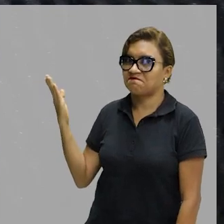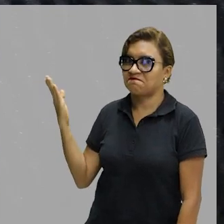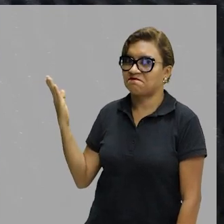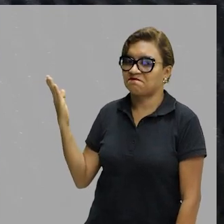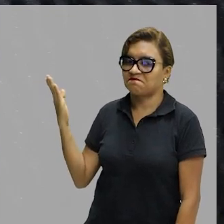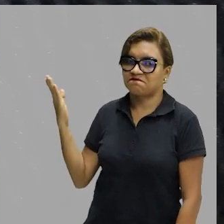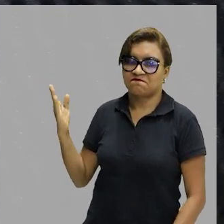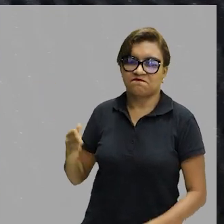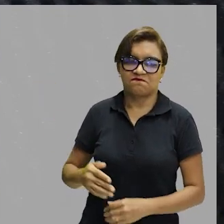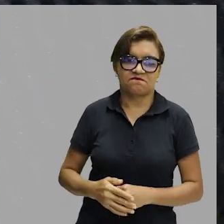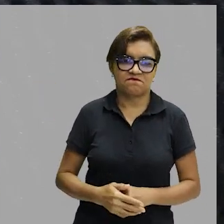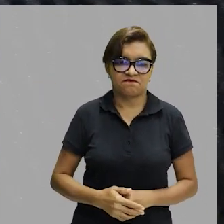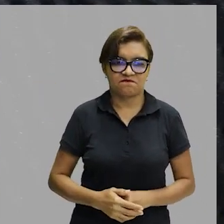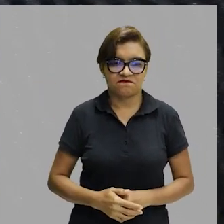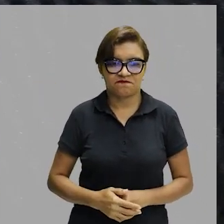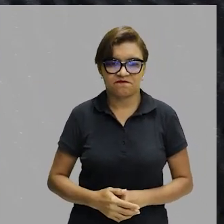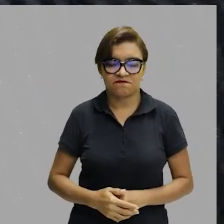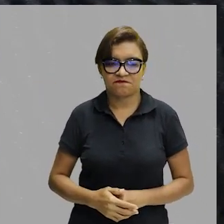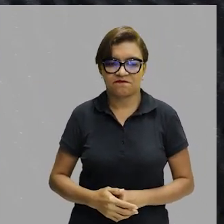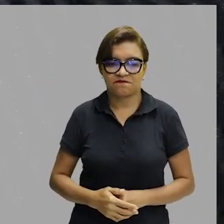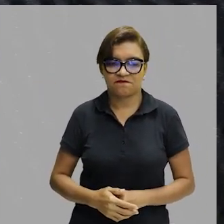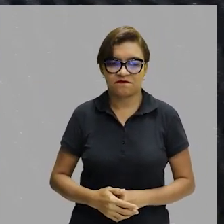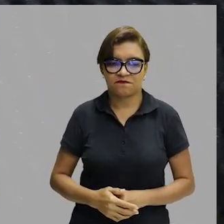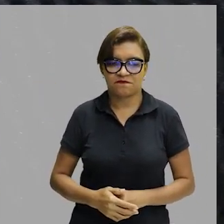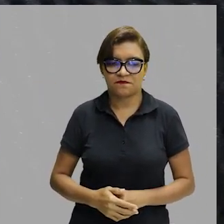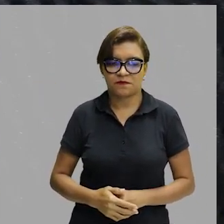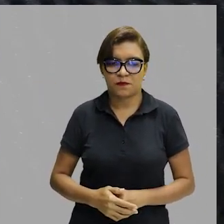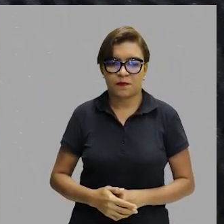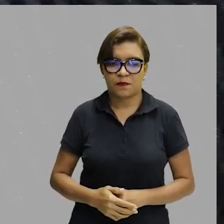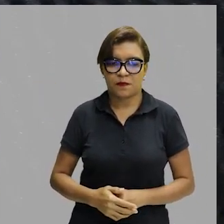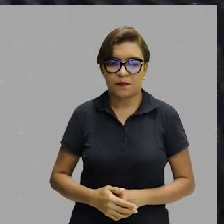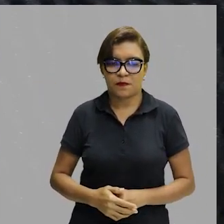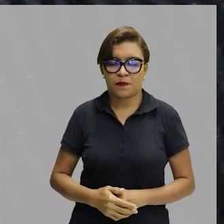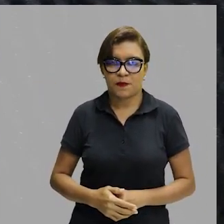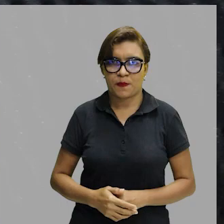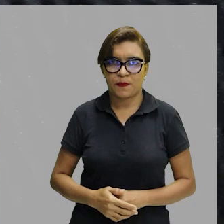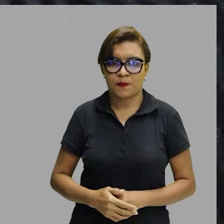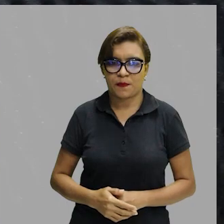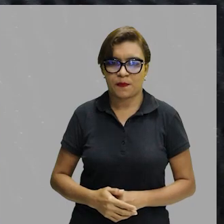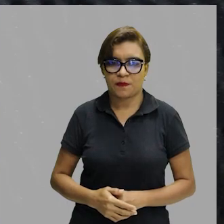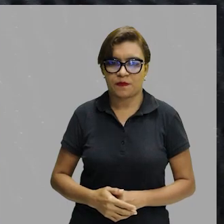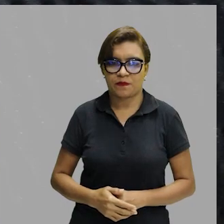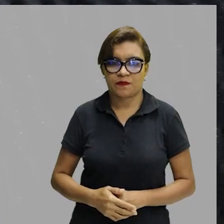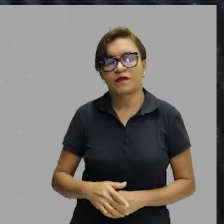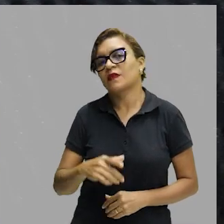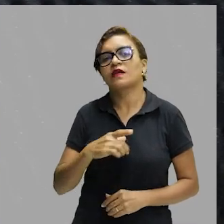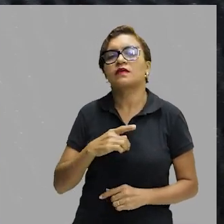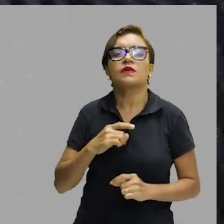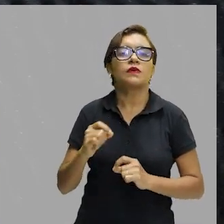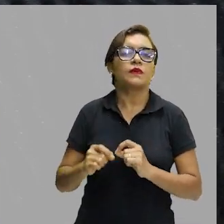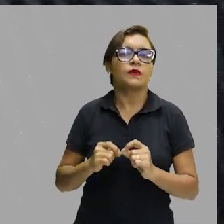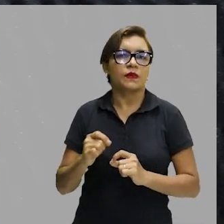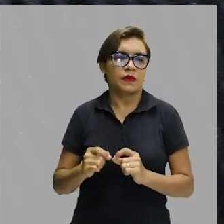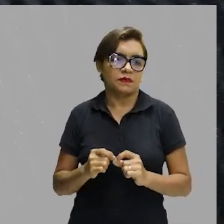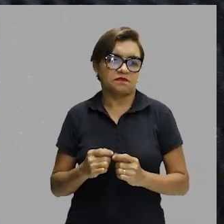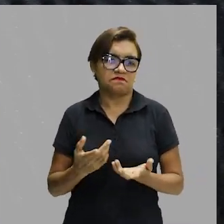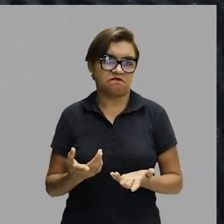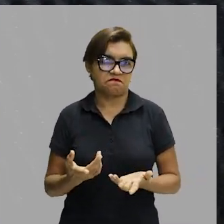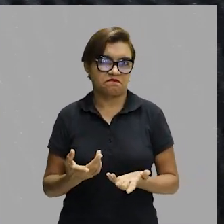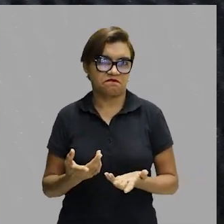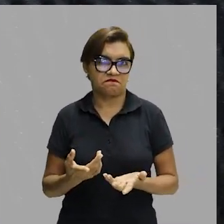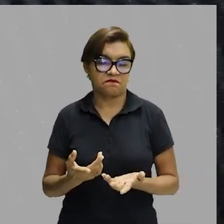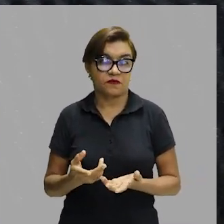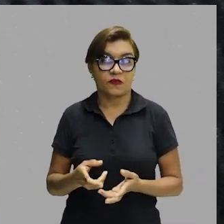constante ebulioscópica molar da acetona, 1,72. Então, com base nisso, olha aqui,